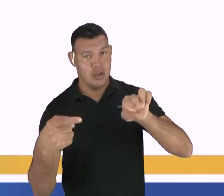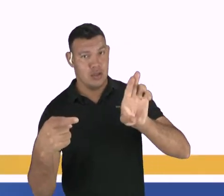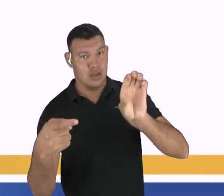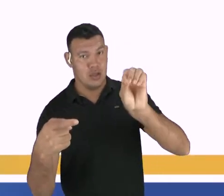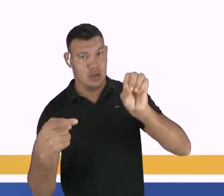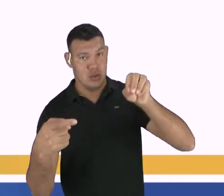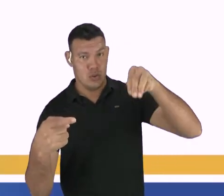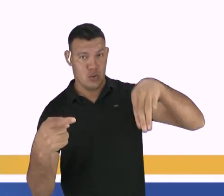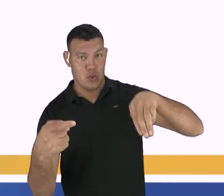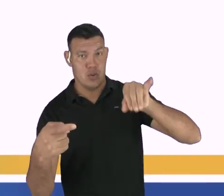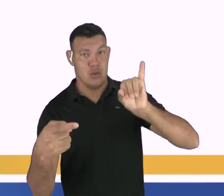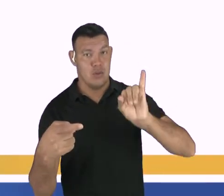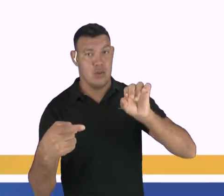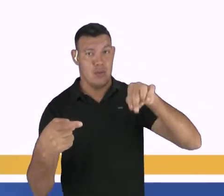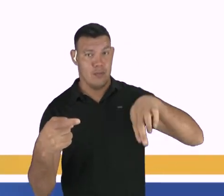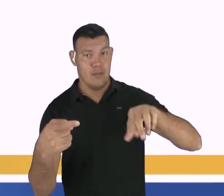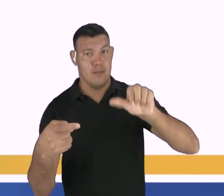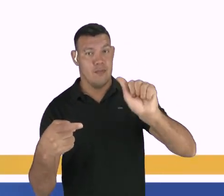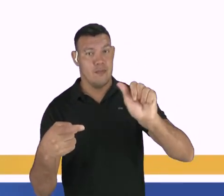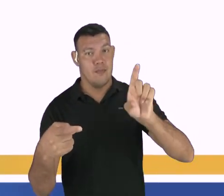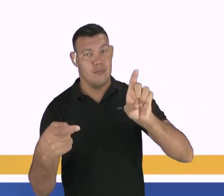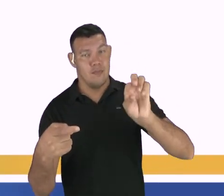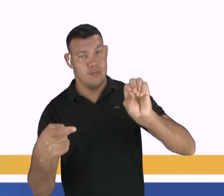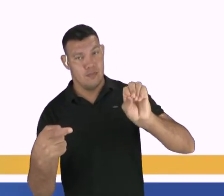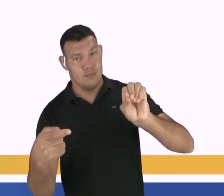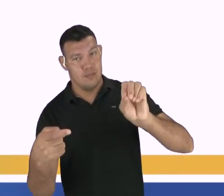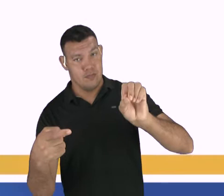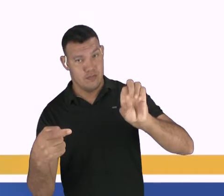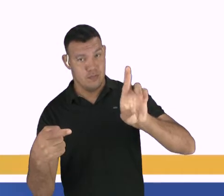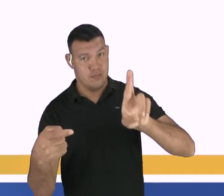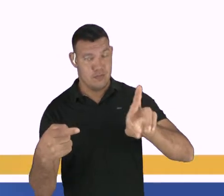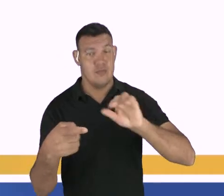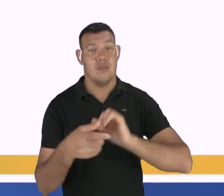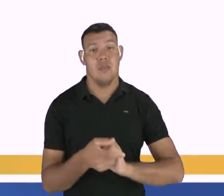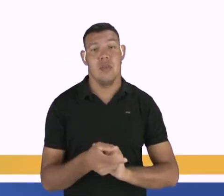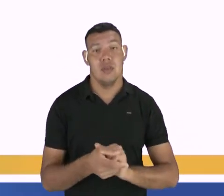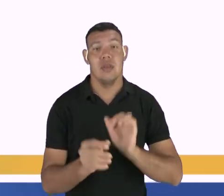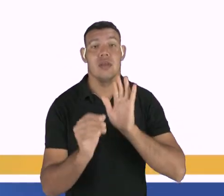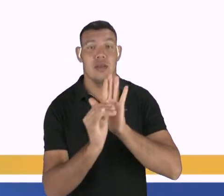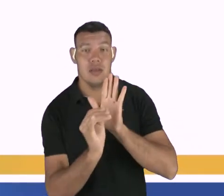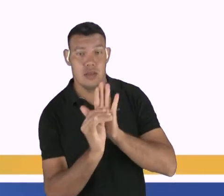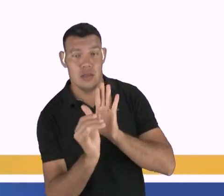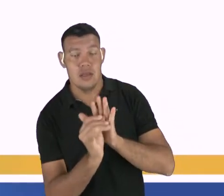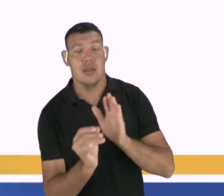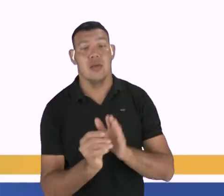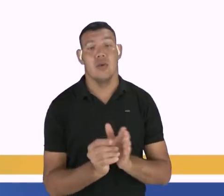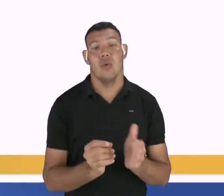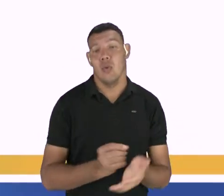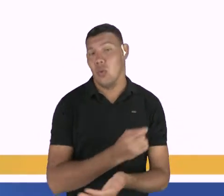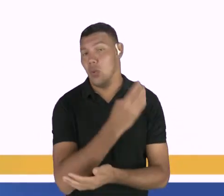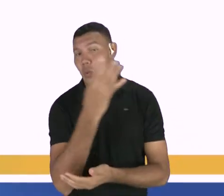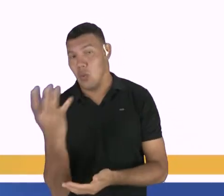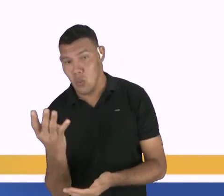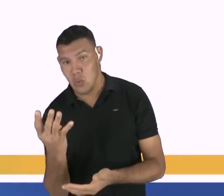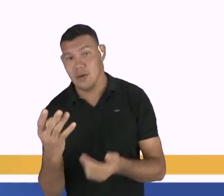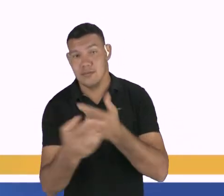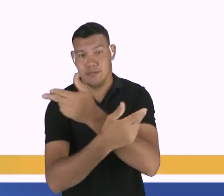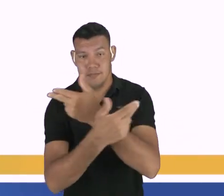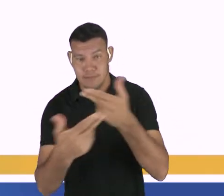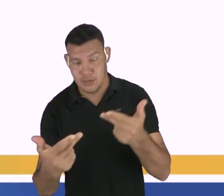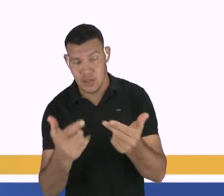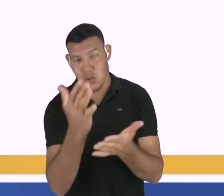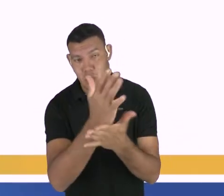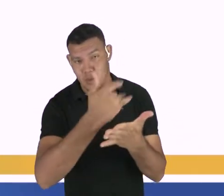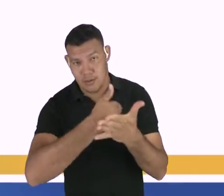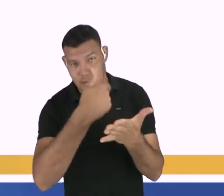fica abaixo do traço, ele recebe o nome de denominador e indica em quantas partes a unidade, ou seja, o todo, foi